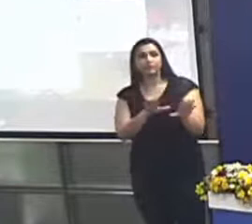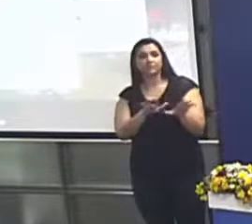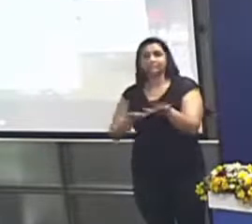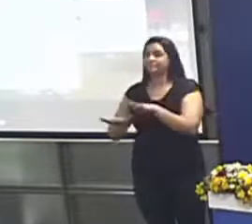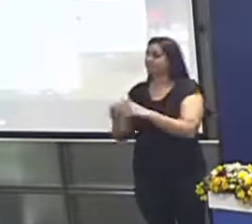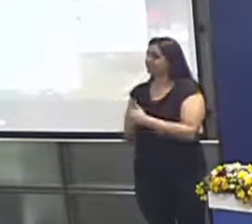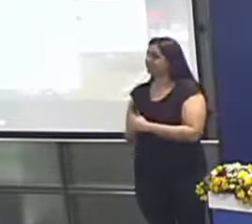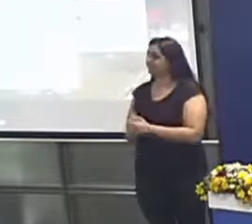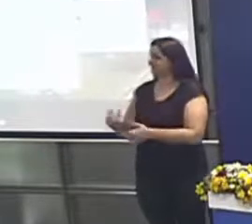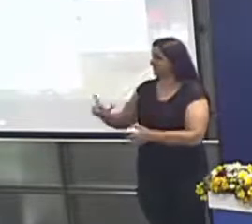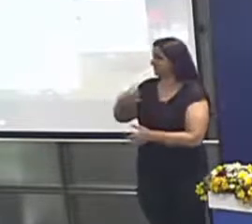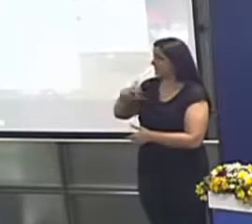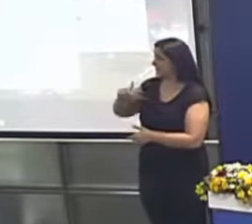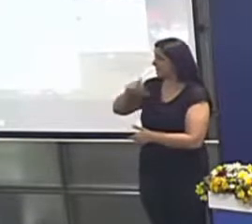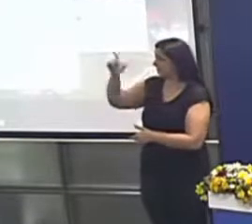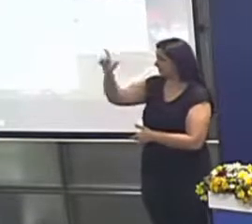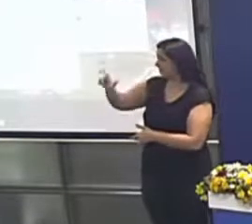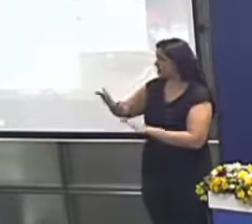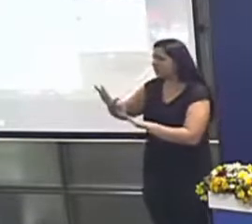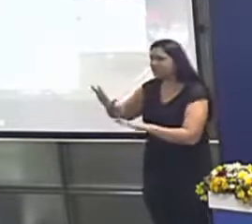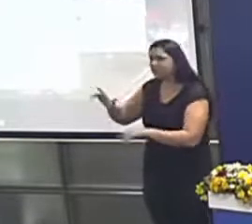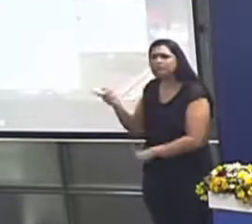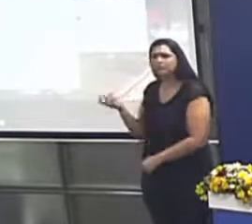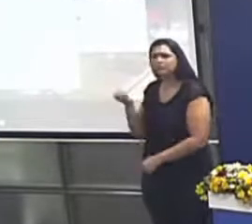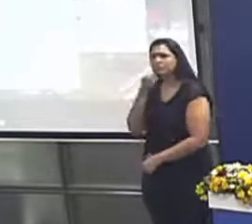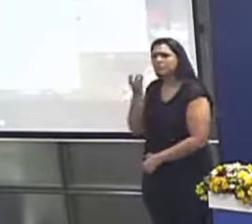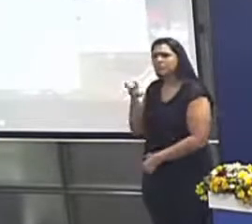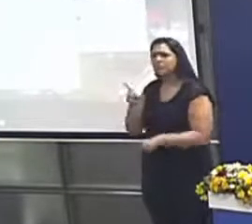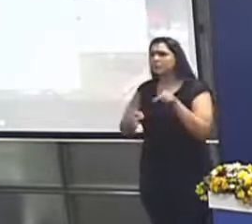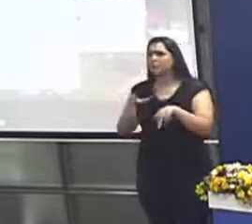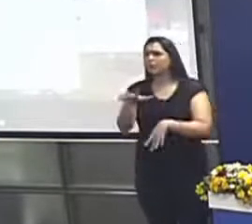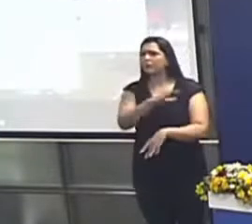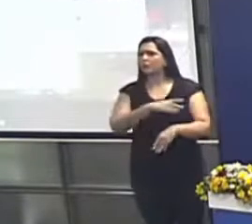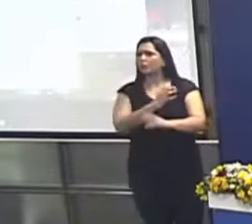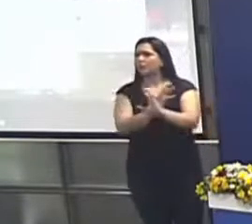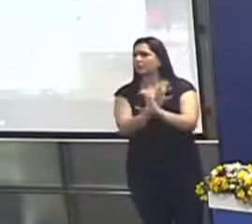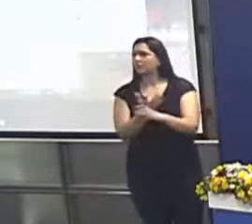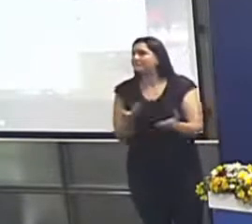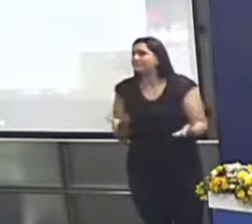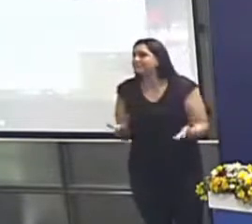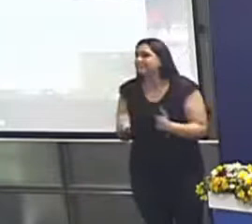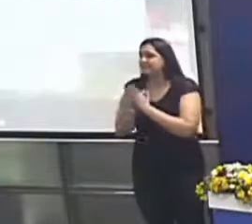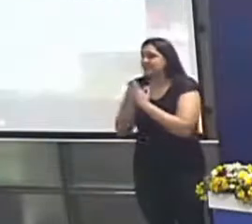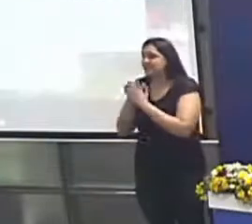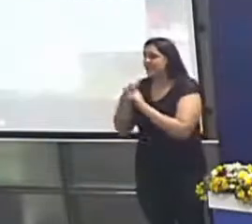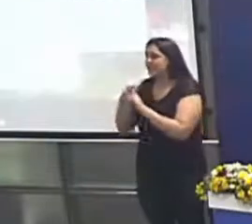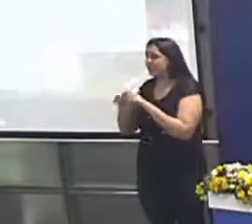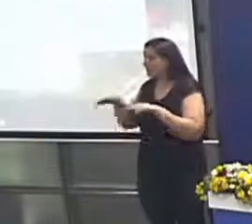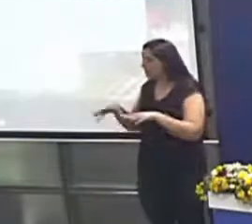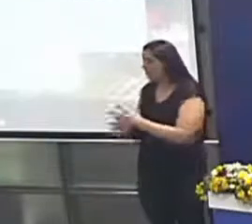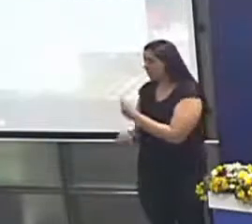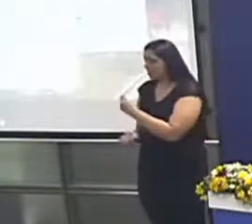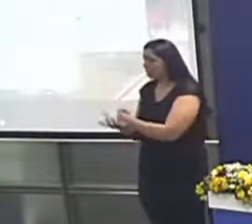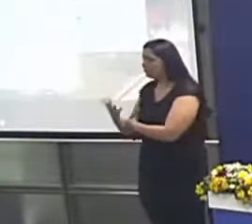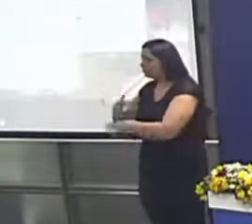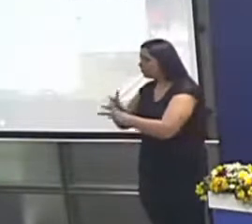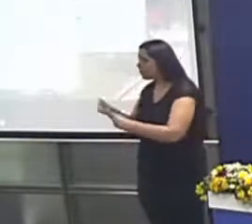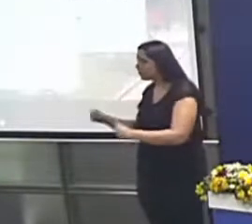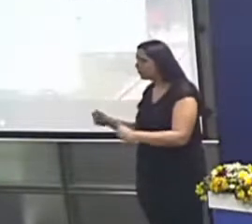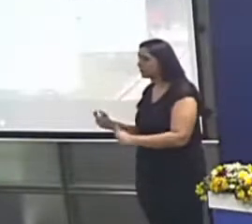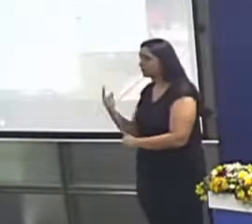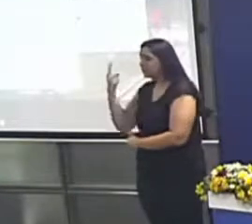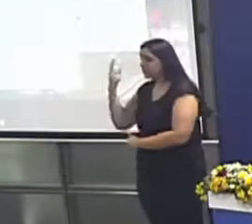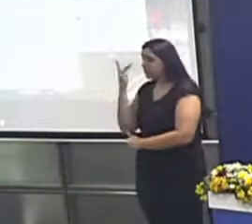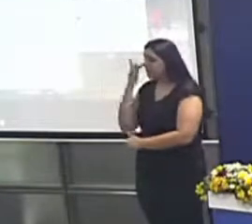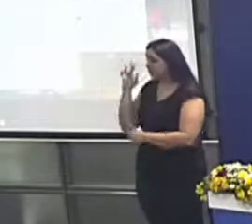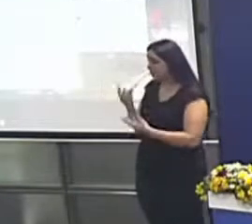adoram propriedade privada, mas se é tão bom assim, por que o povo não tem nada? A igreja adoeceu, corrompeu-se, perdeu por um quilo